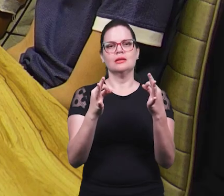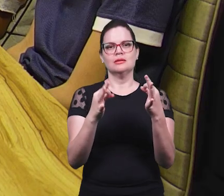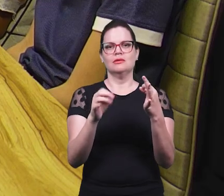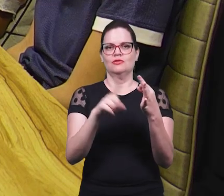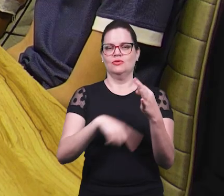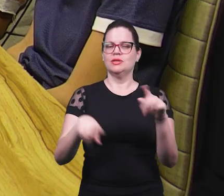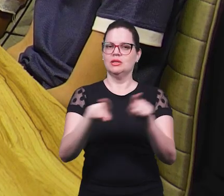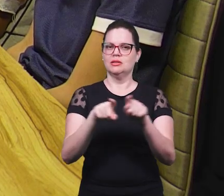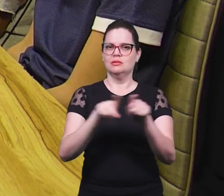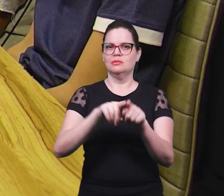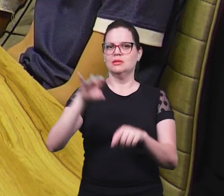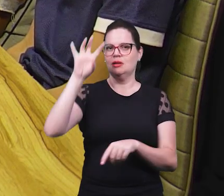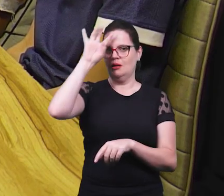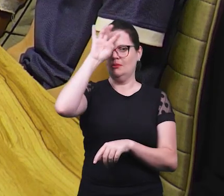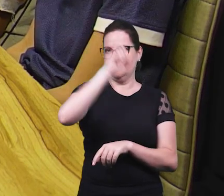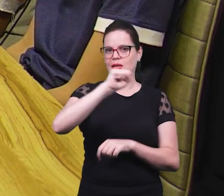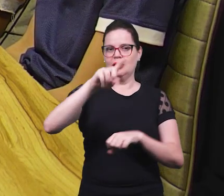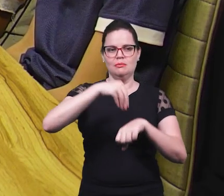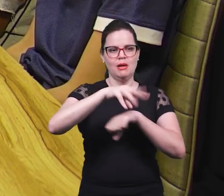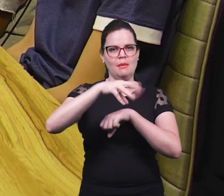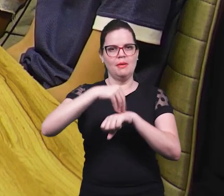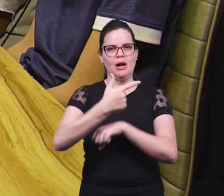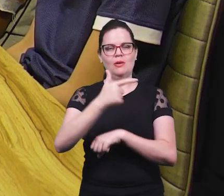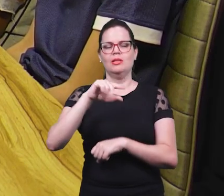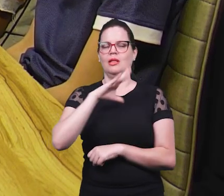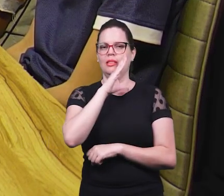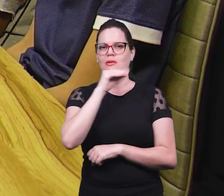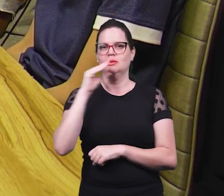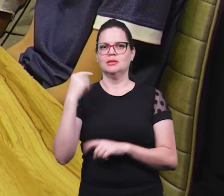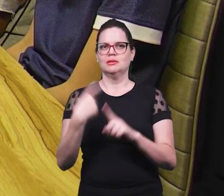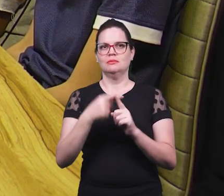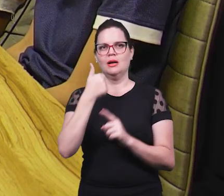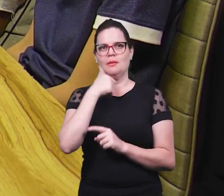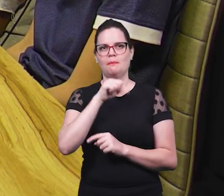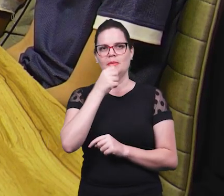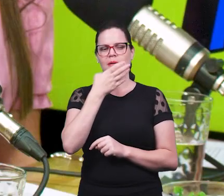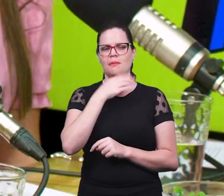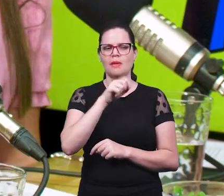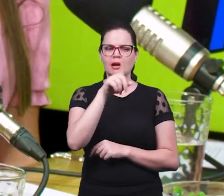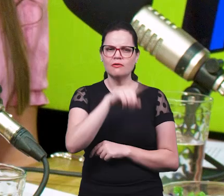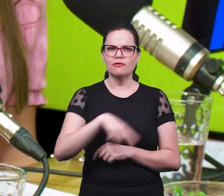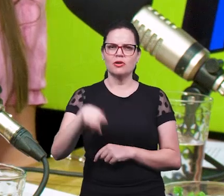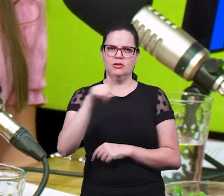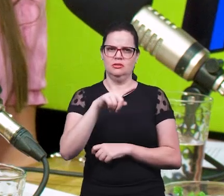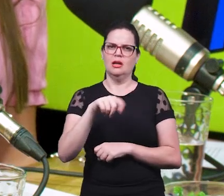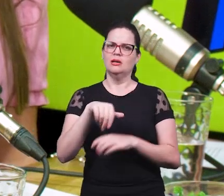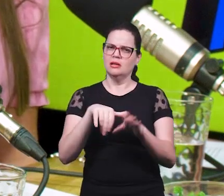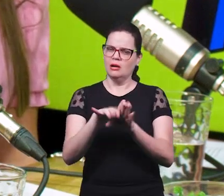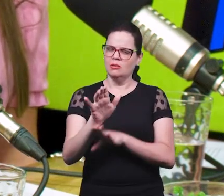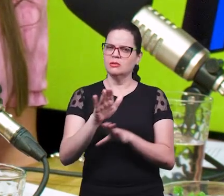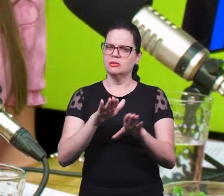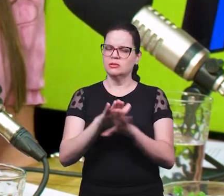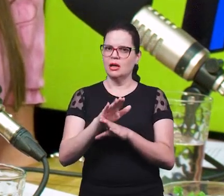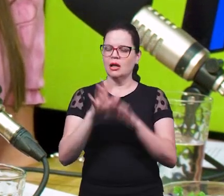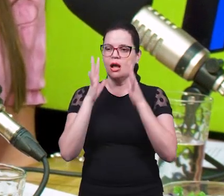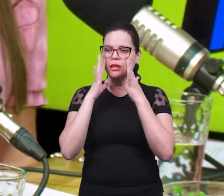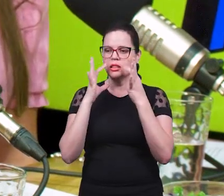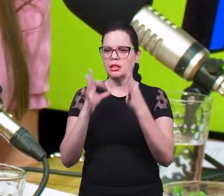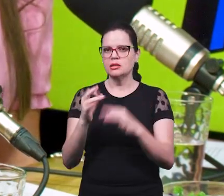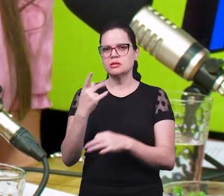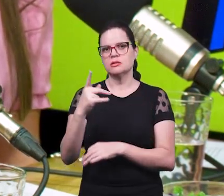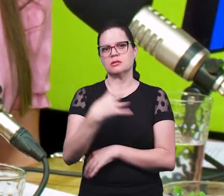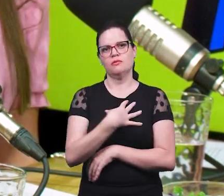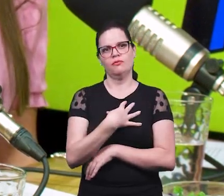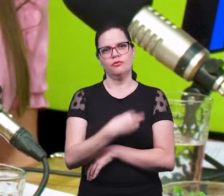estarem passando isso para os outros adolescentes. Porque pais, escutem os seus filhos, deem abertura, olhem Acolham. nos